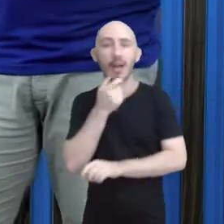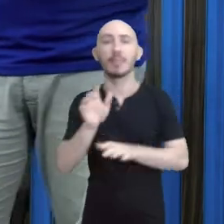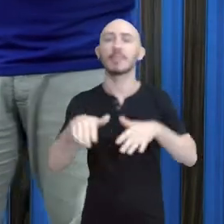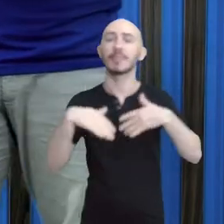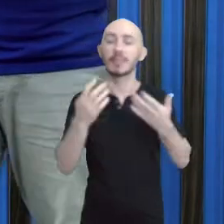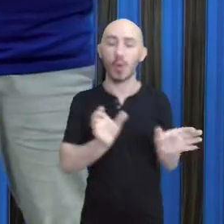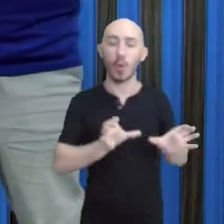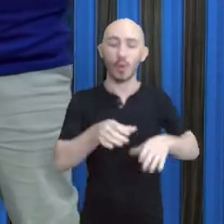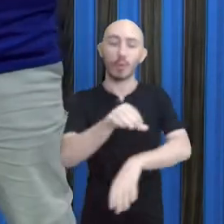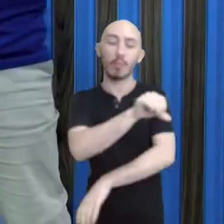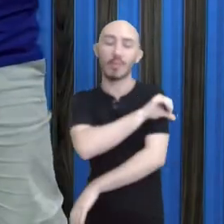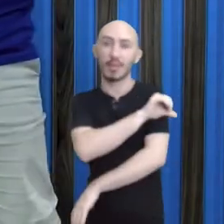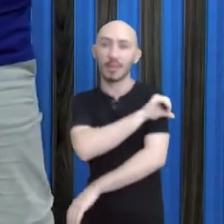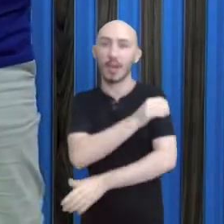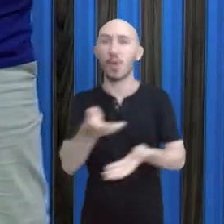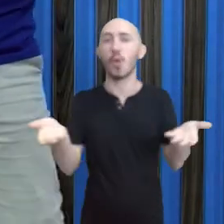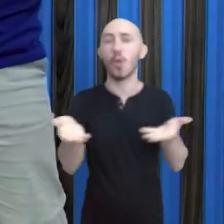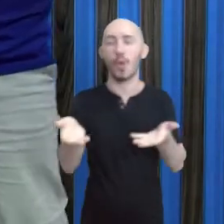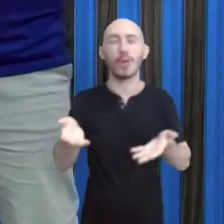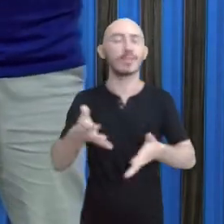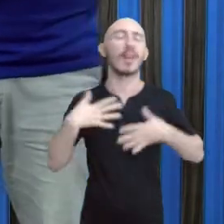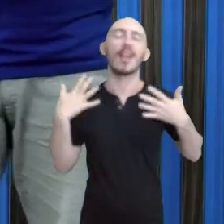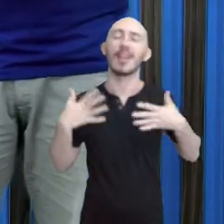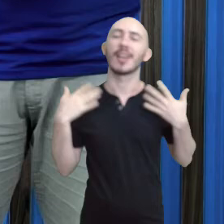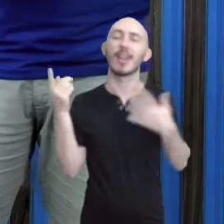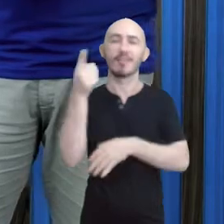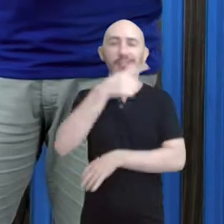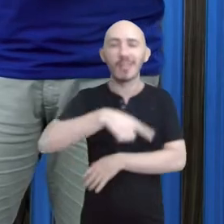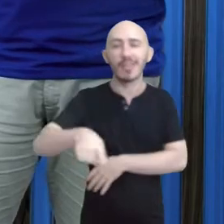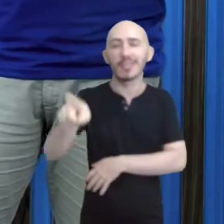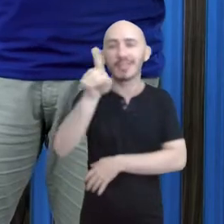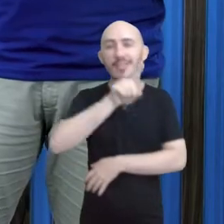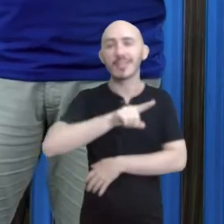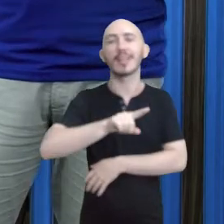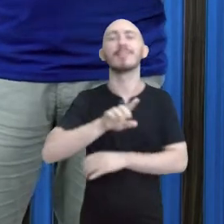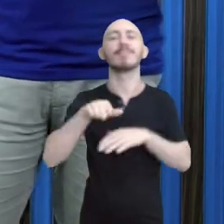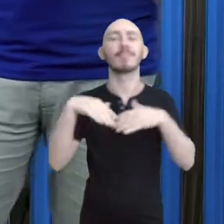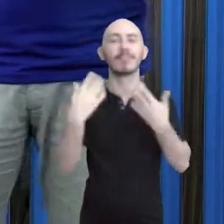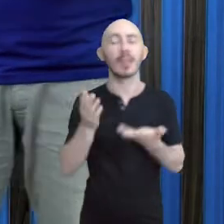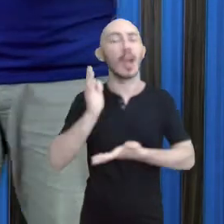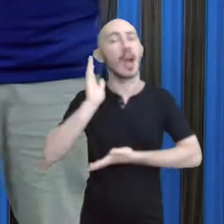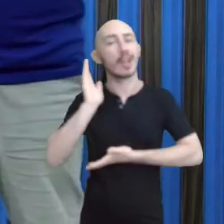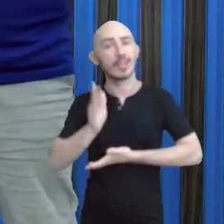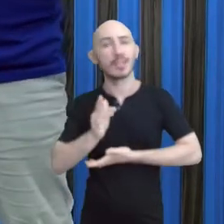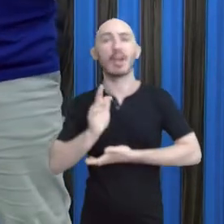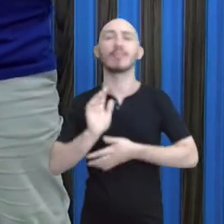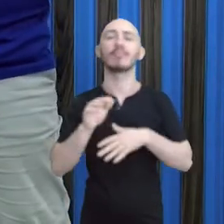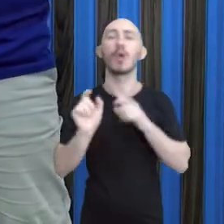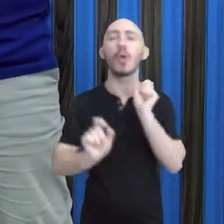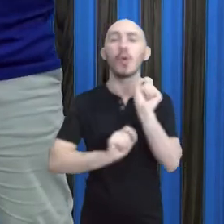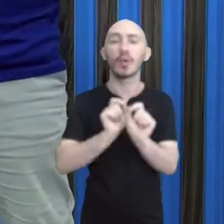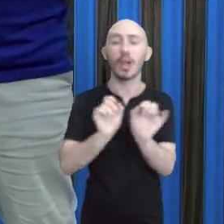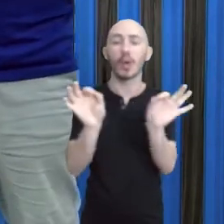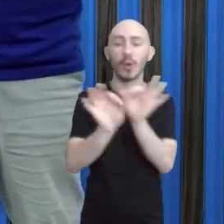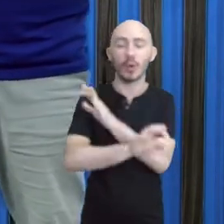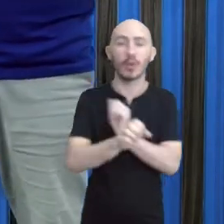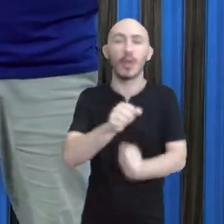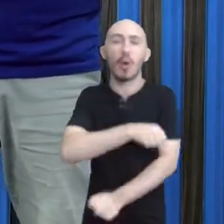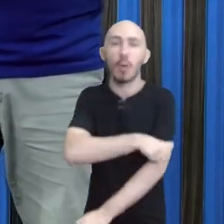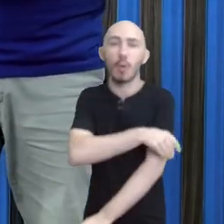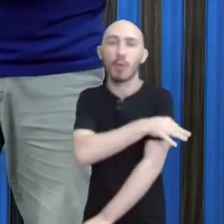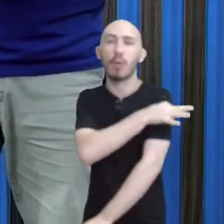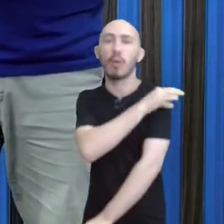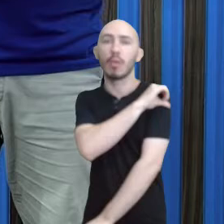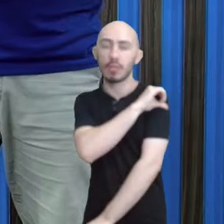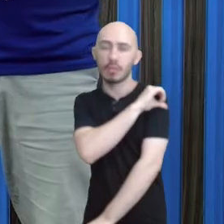nonos anos, tá? Alegria estar com vocês, viu galerinha? Vocês que estão aí já saindo do ensino do Fundamental 2 indo para o